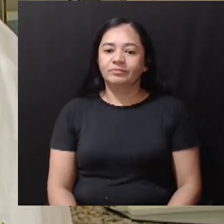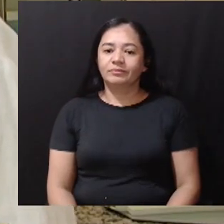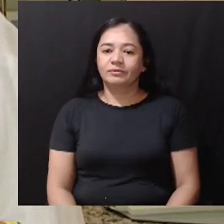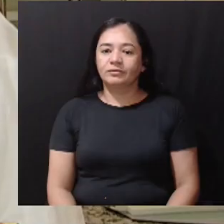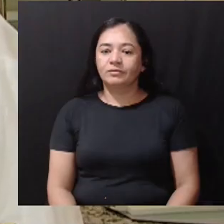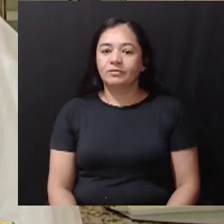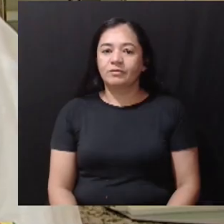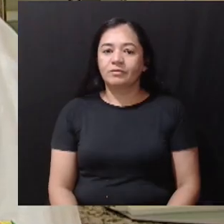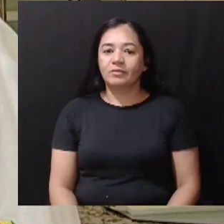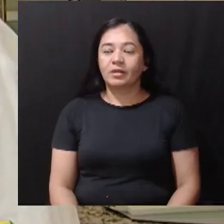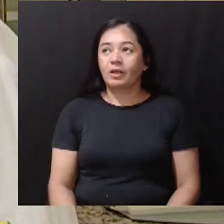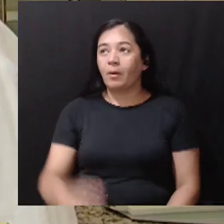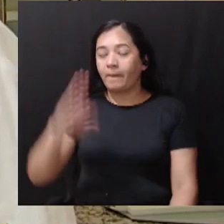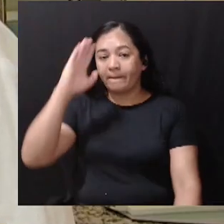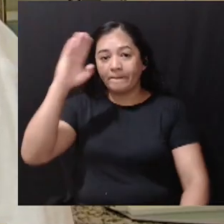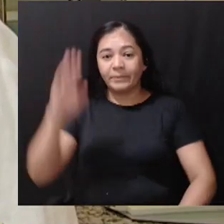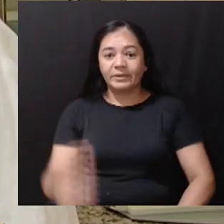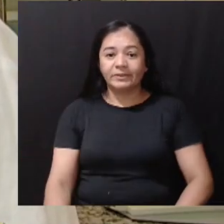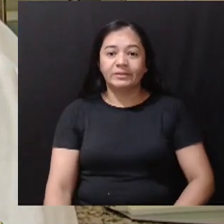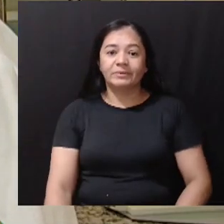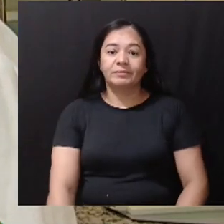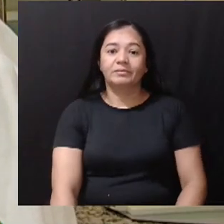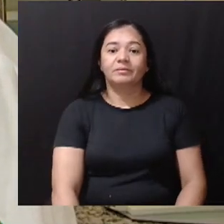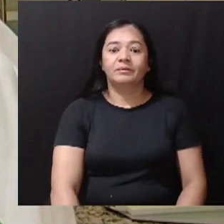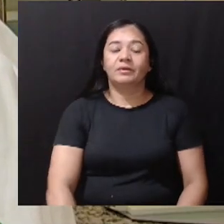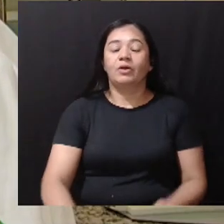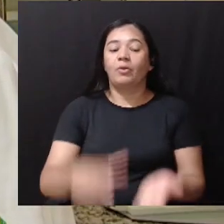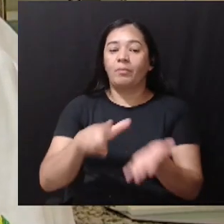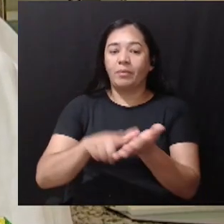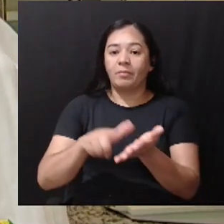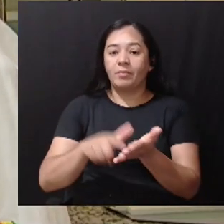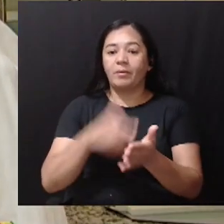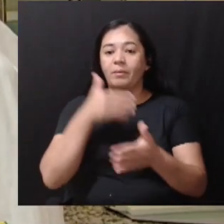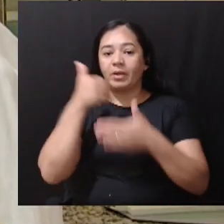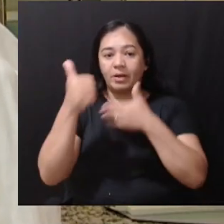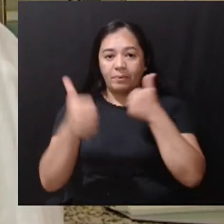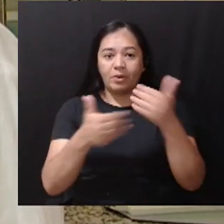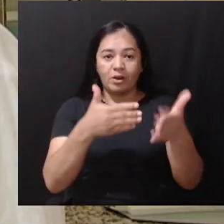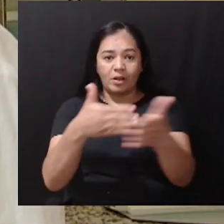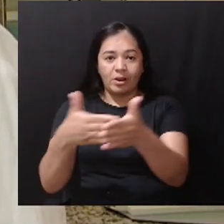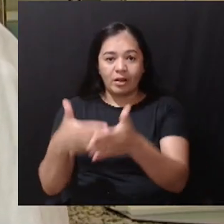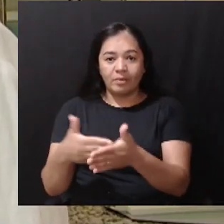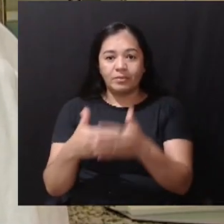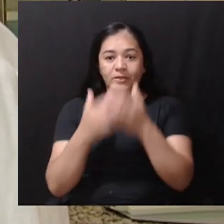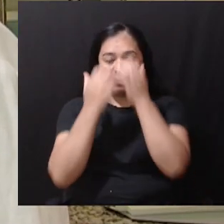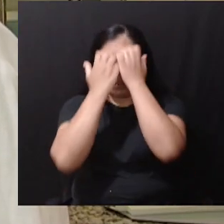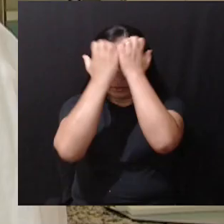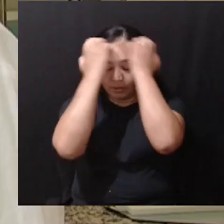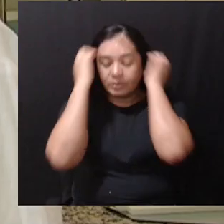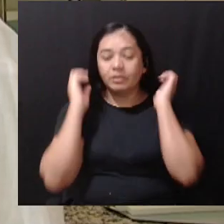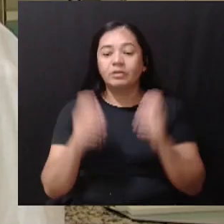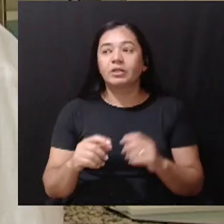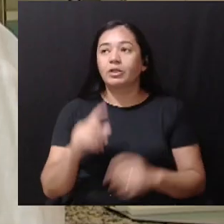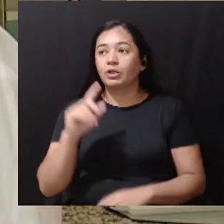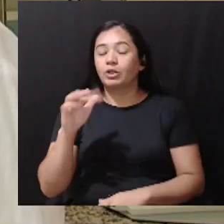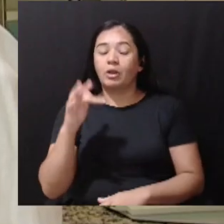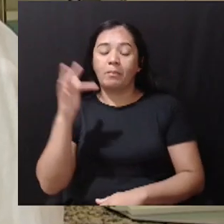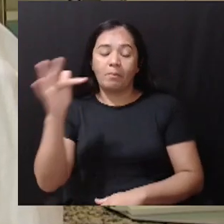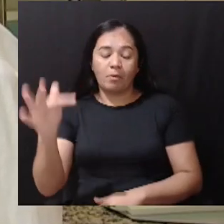gargalos, quando faz um recobrimento no papel para melhorar a propriedade de barreira, é impedir que esse papel depois seja reciclado, né? Então,